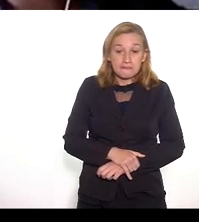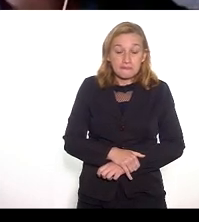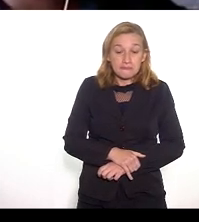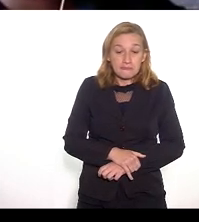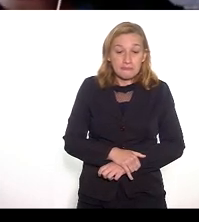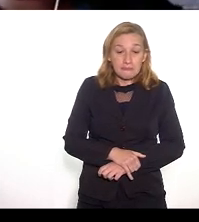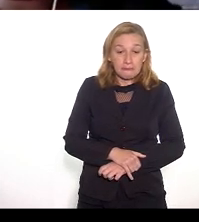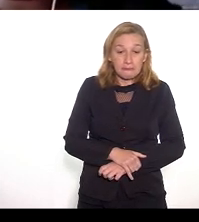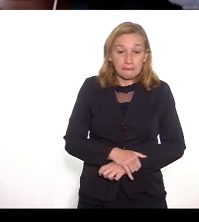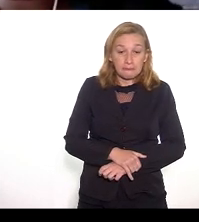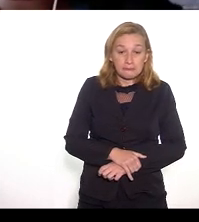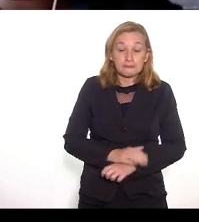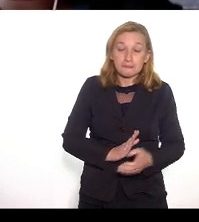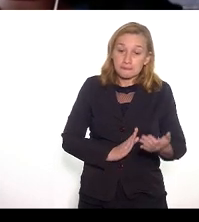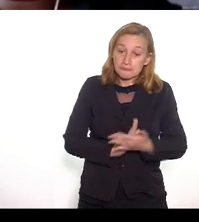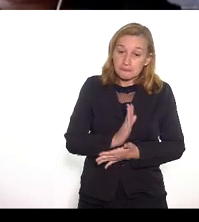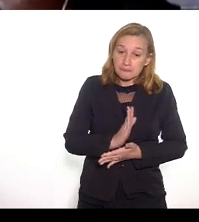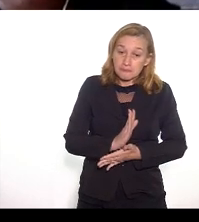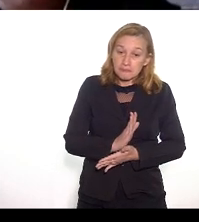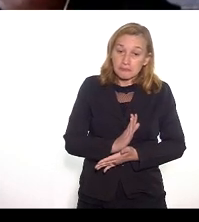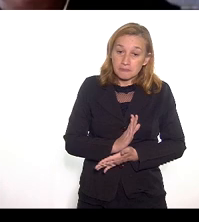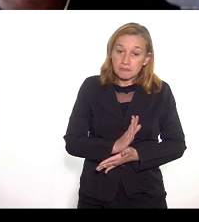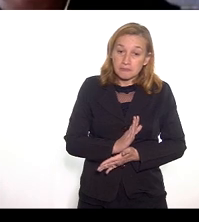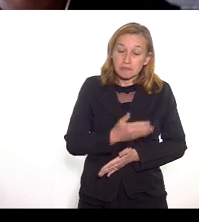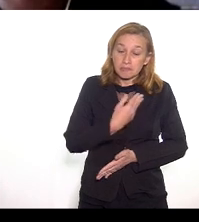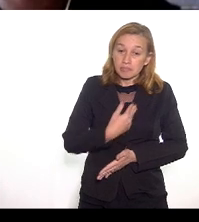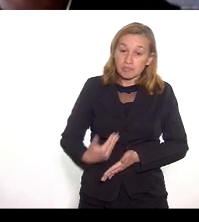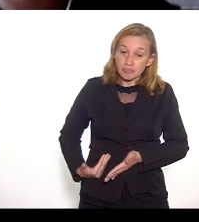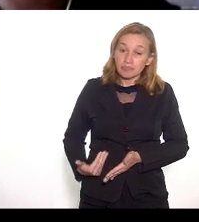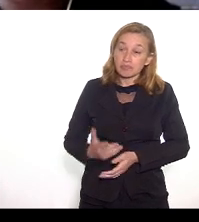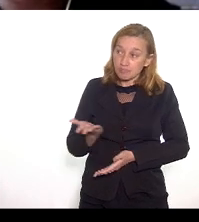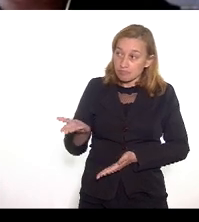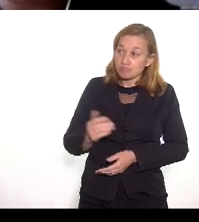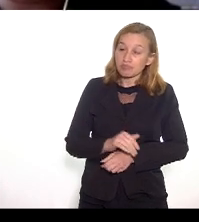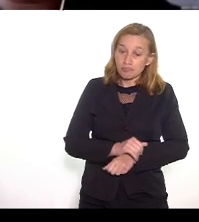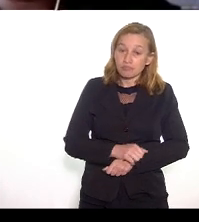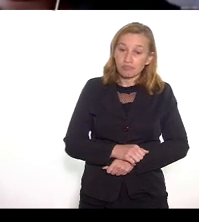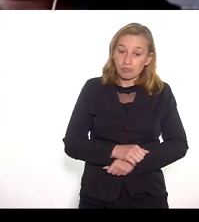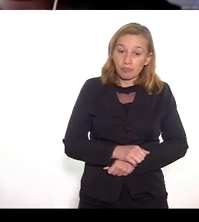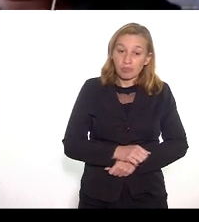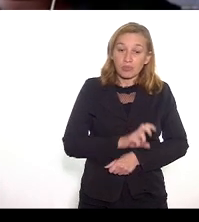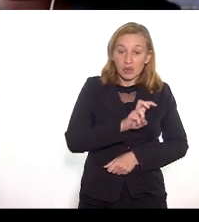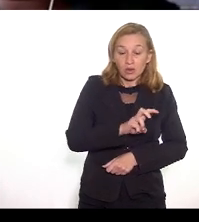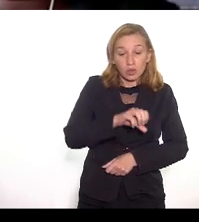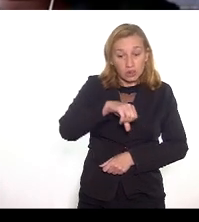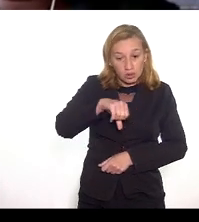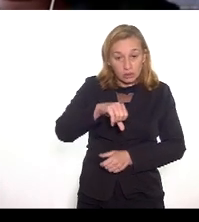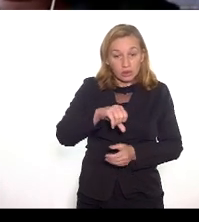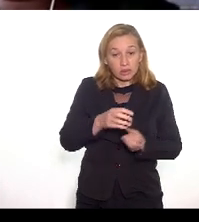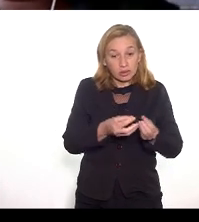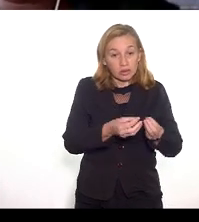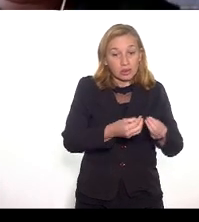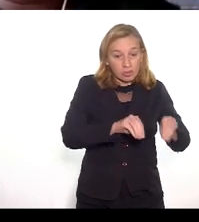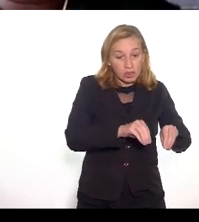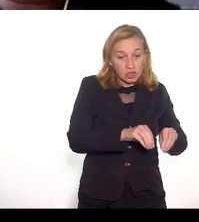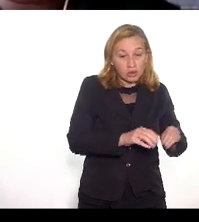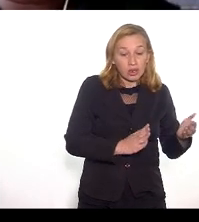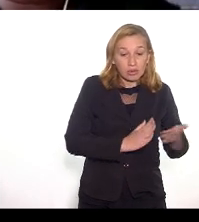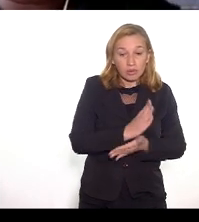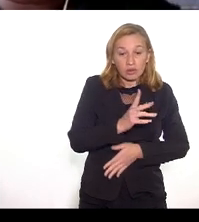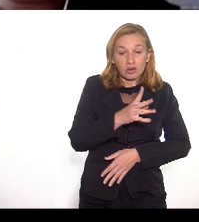Ok? Está aprovado, está a sanção do governador. Está a sanção do governador. Então, 59, prejudicabilidade, aprovação